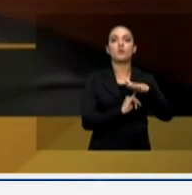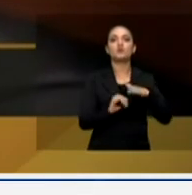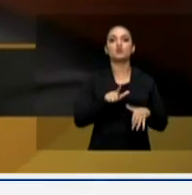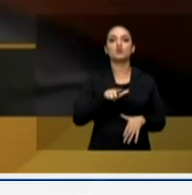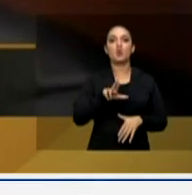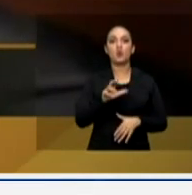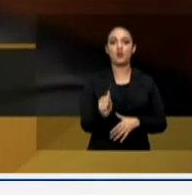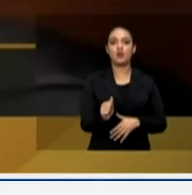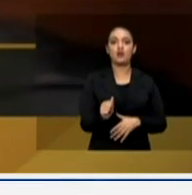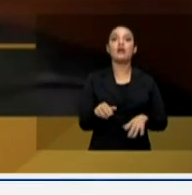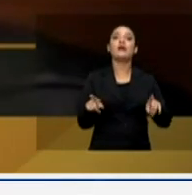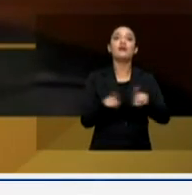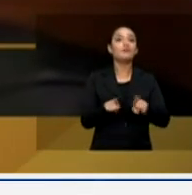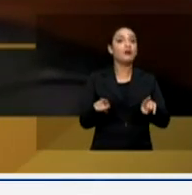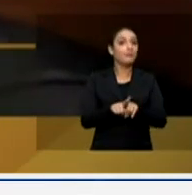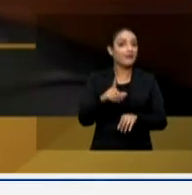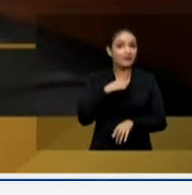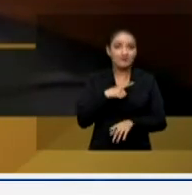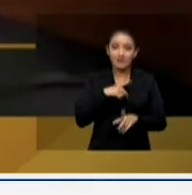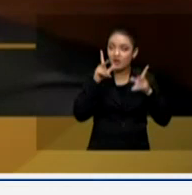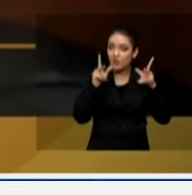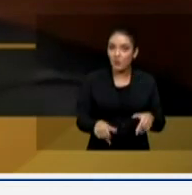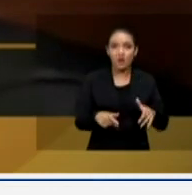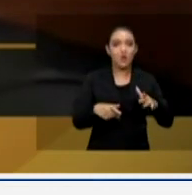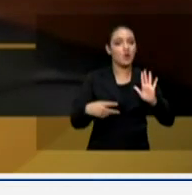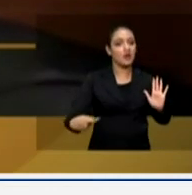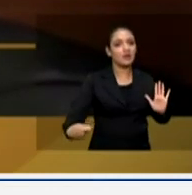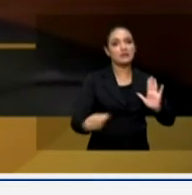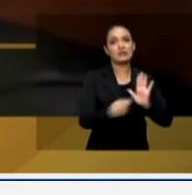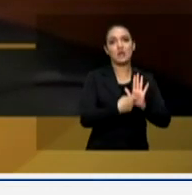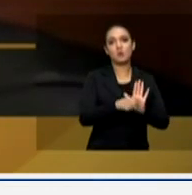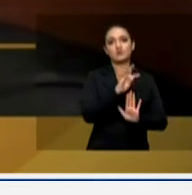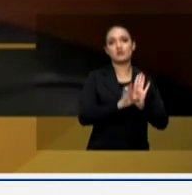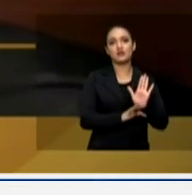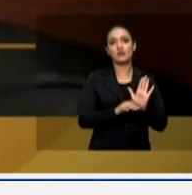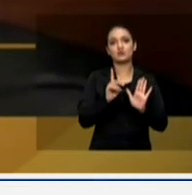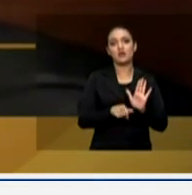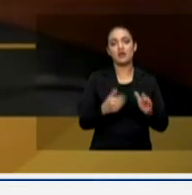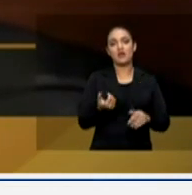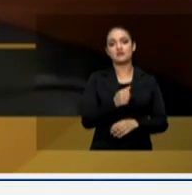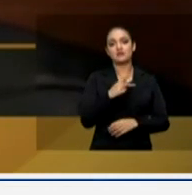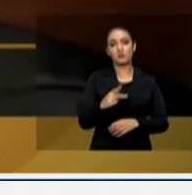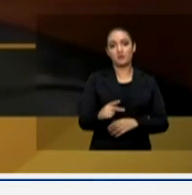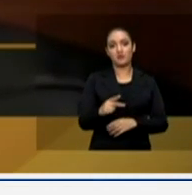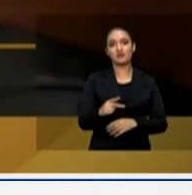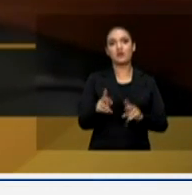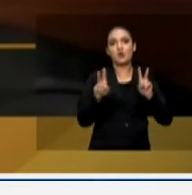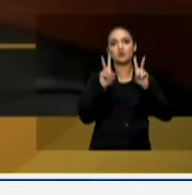é que o tribunal pode entender que, em virtude da mudança da competência de julgamento,